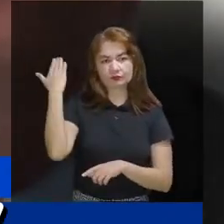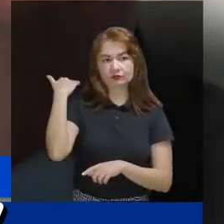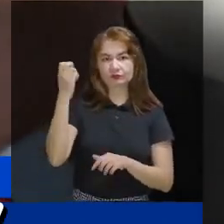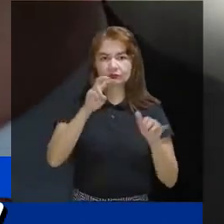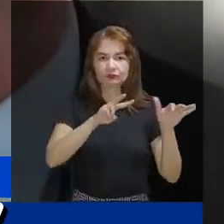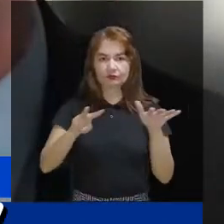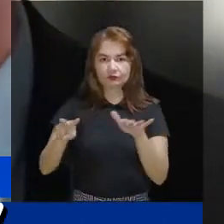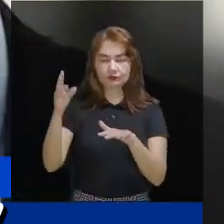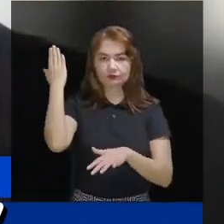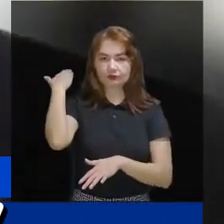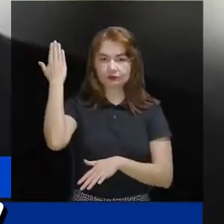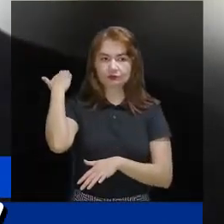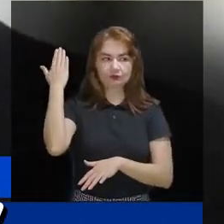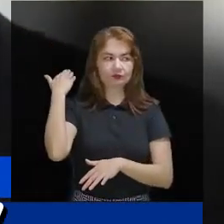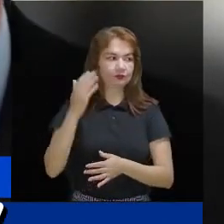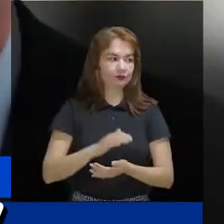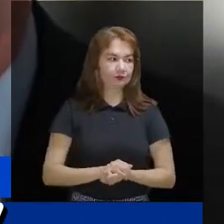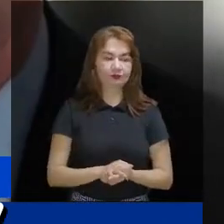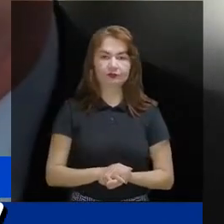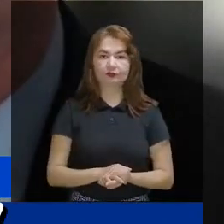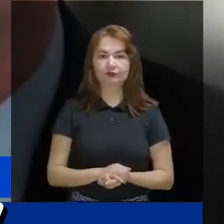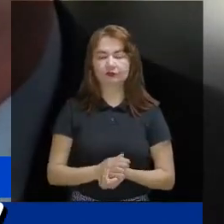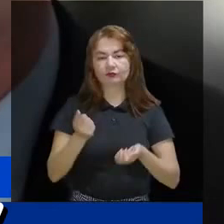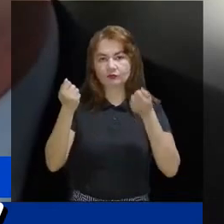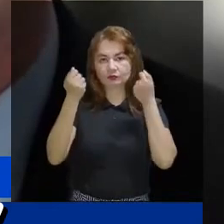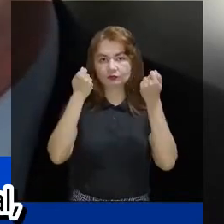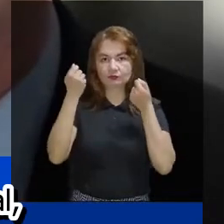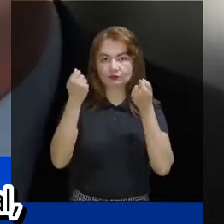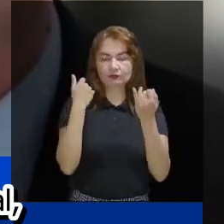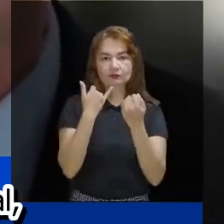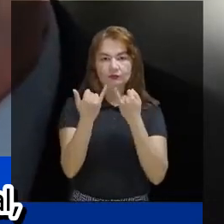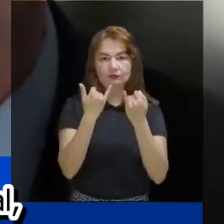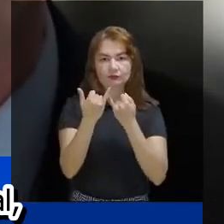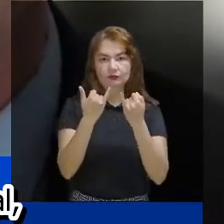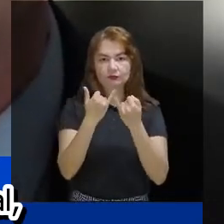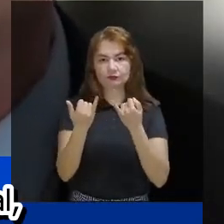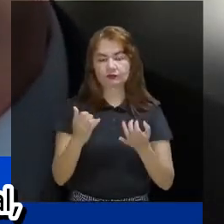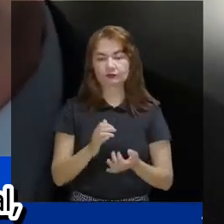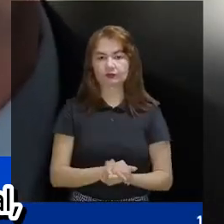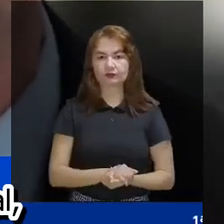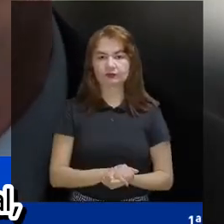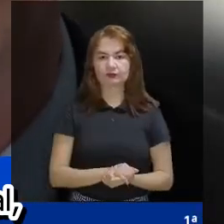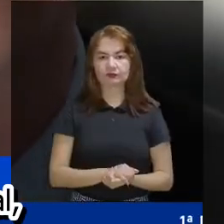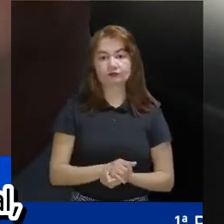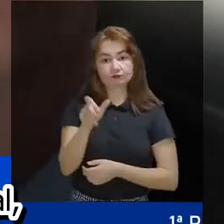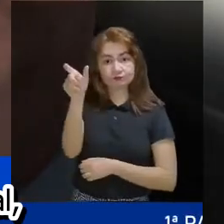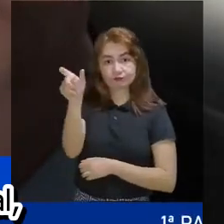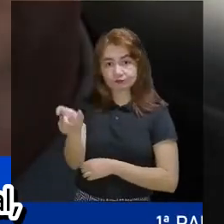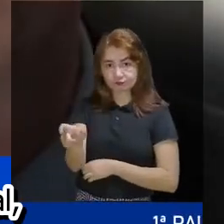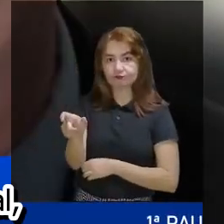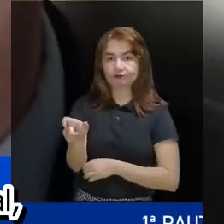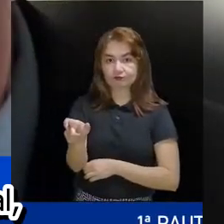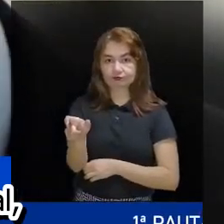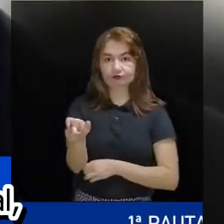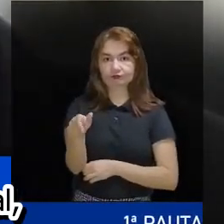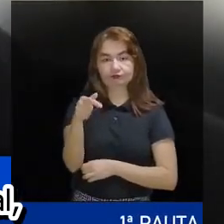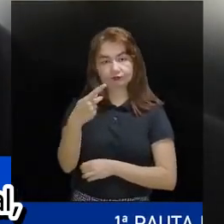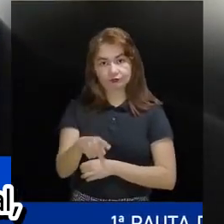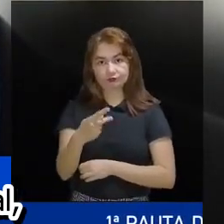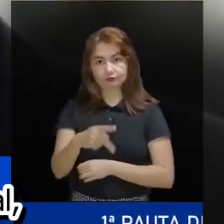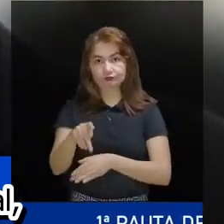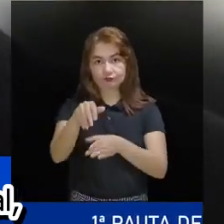semana passada, portanto, ao analisar caso semelhante, com a mesma parte autora, aliás, este tribunal,